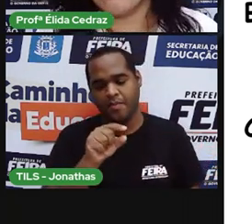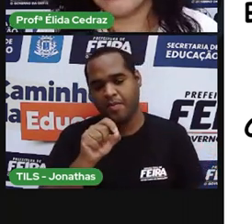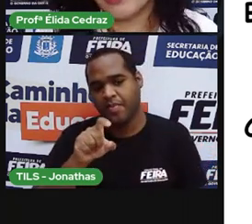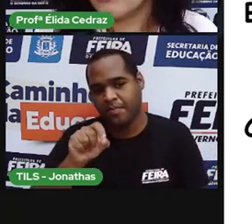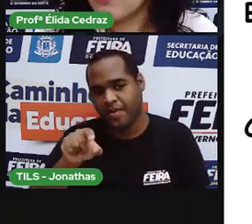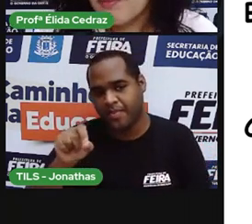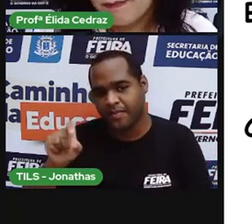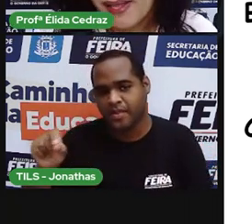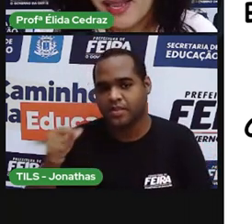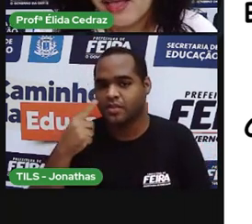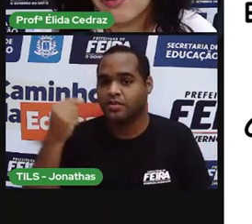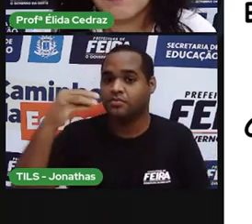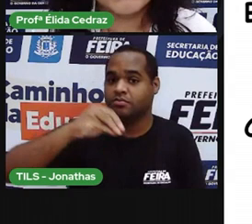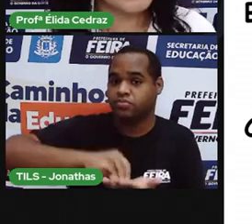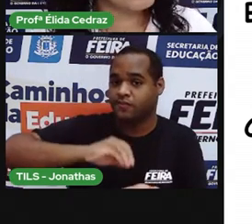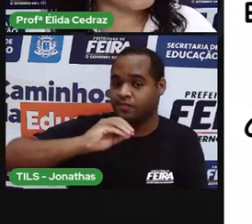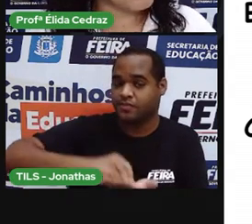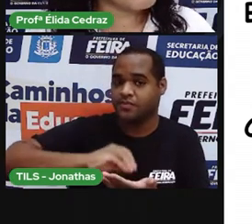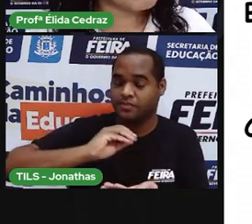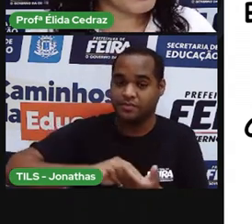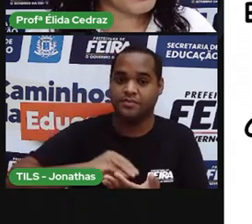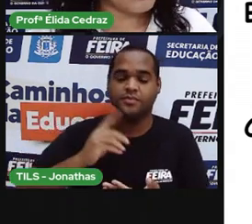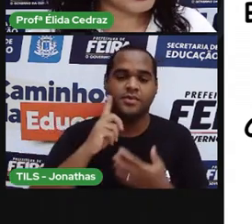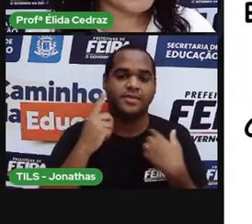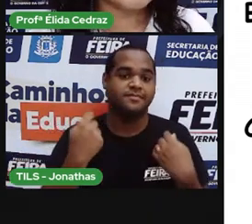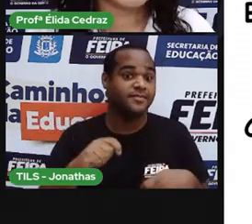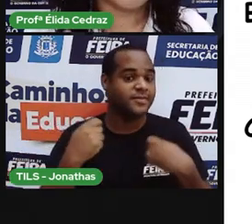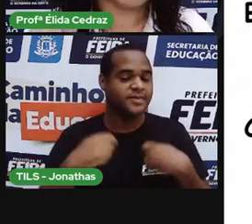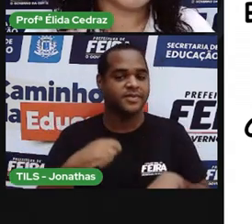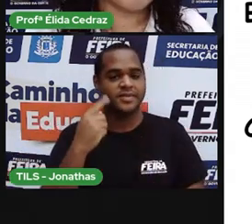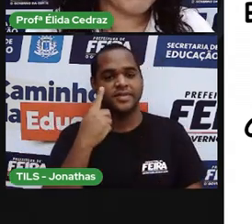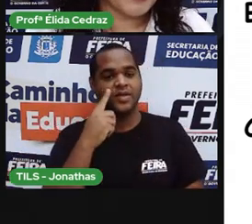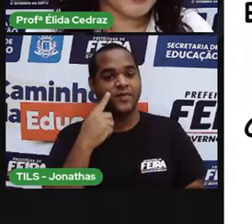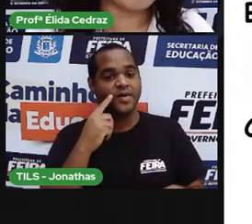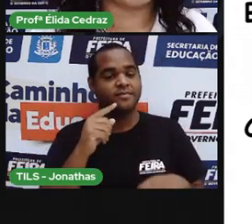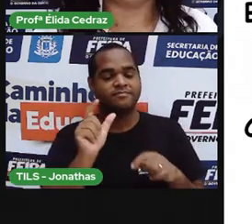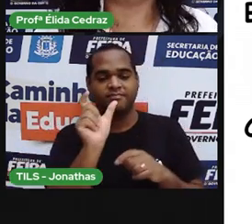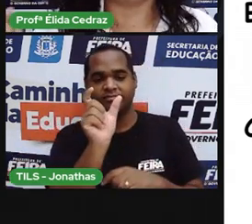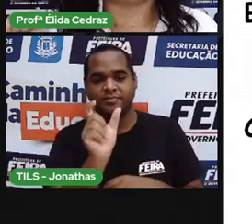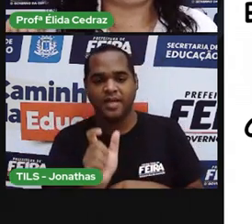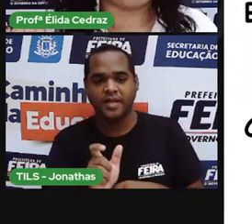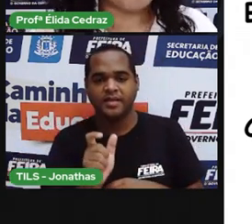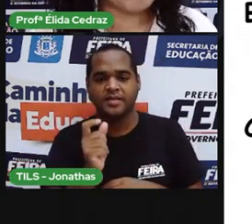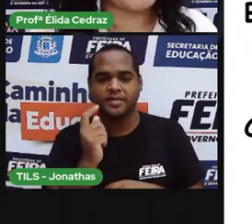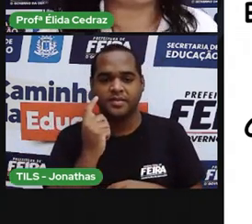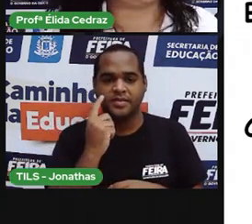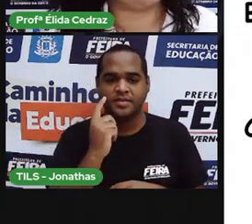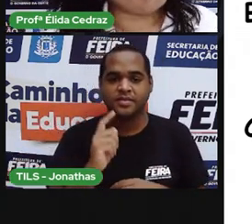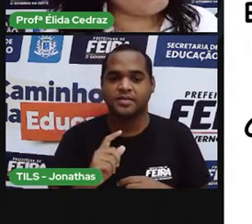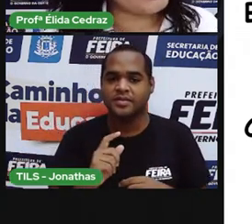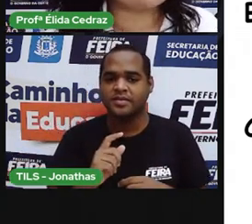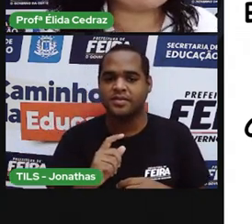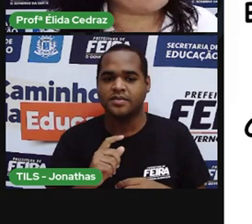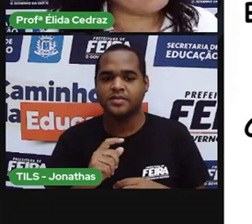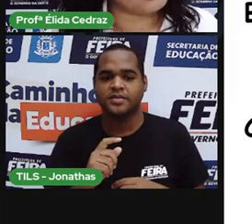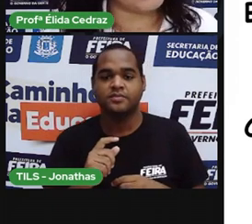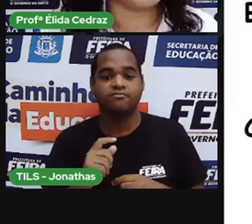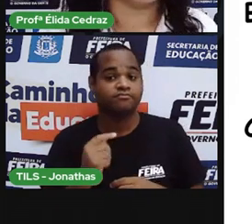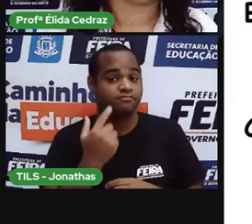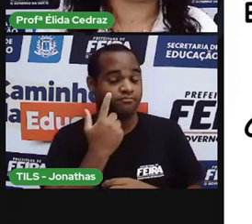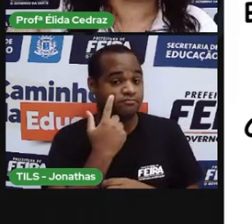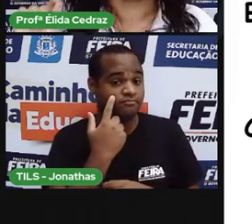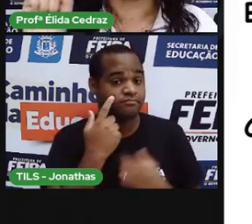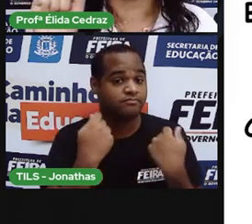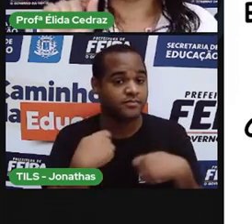está faltando uma palavra. E nós vamos marcar o X na palavra que completa o verso da